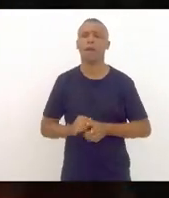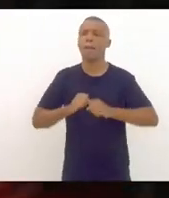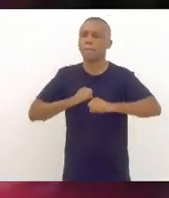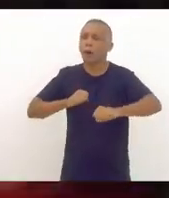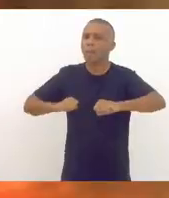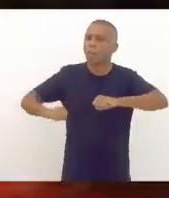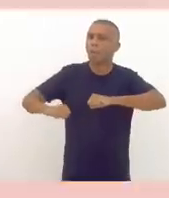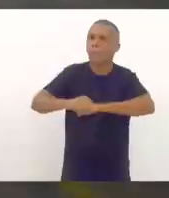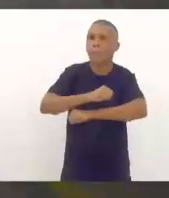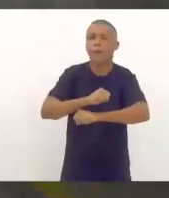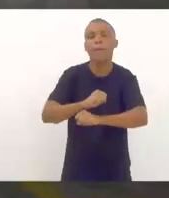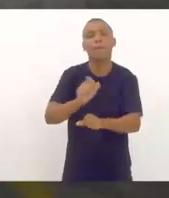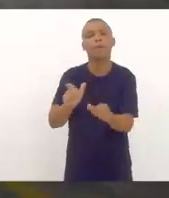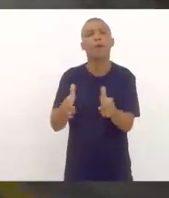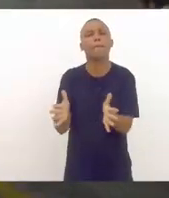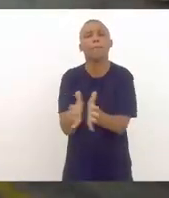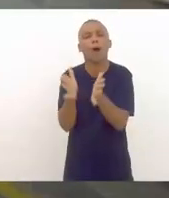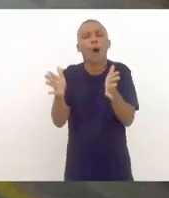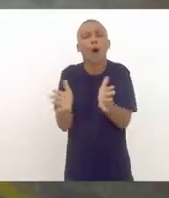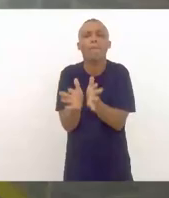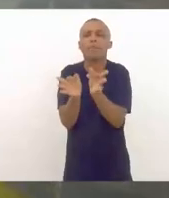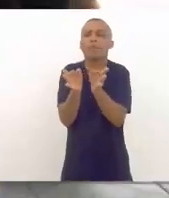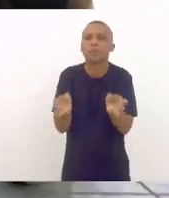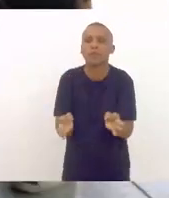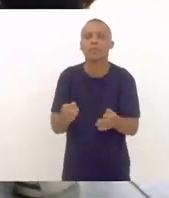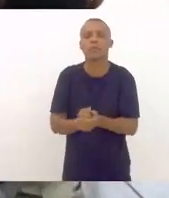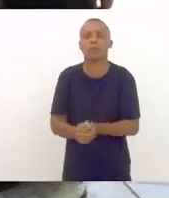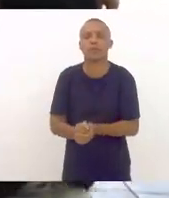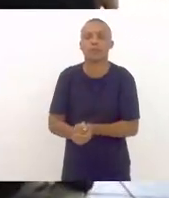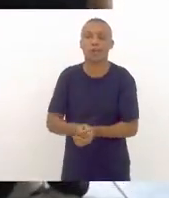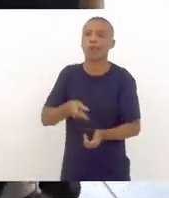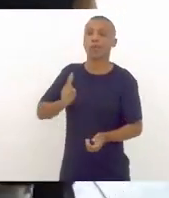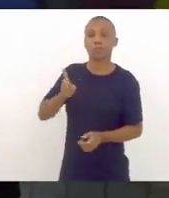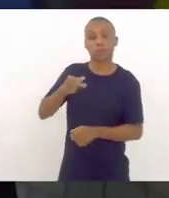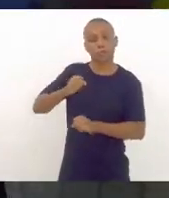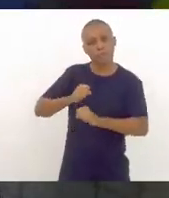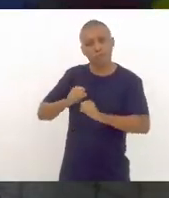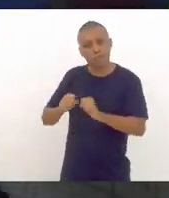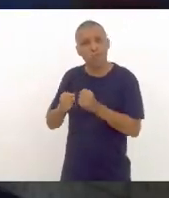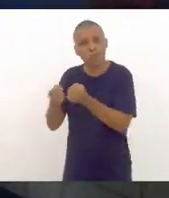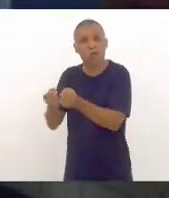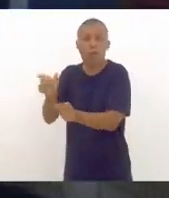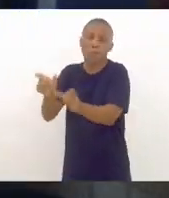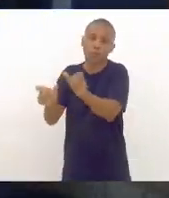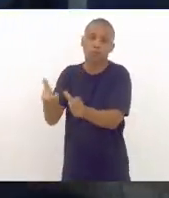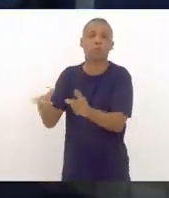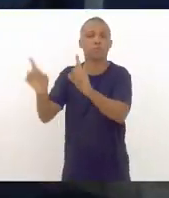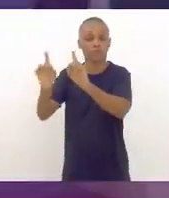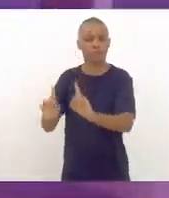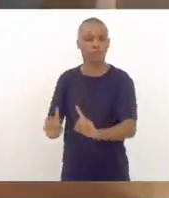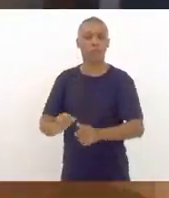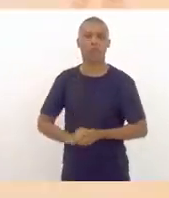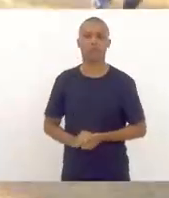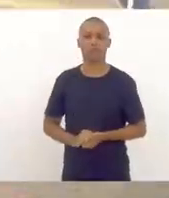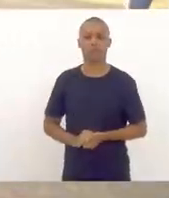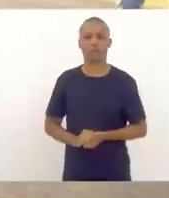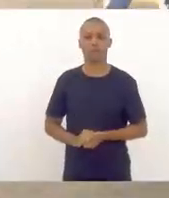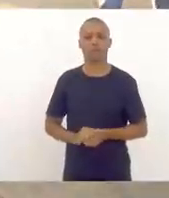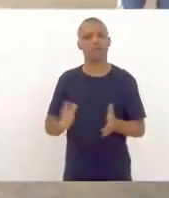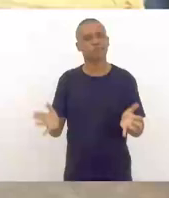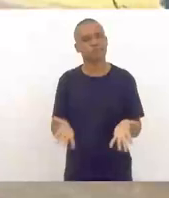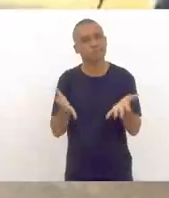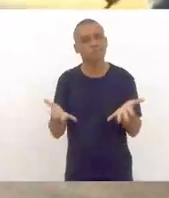mais humildes. Seguiu defendendo as pessoas com deficiência e doenças raras. Promoveu o esporte,